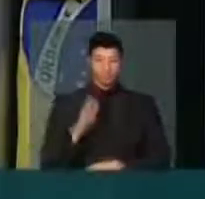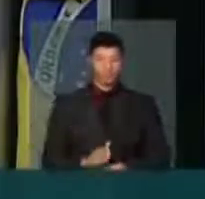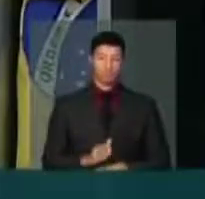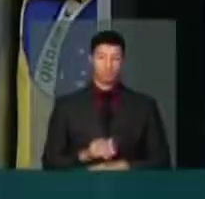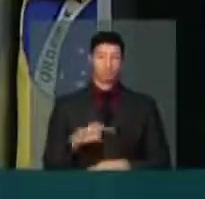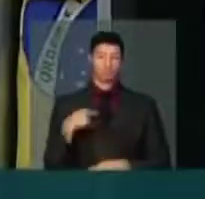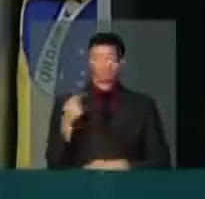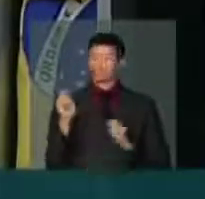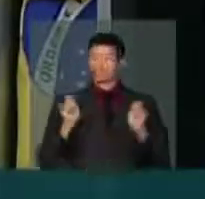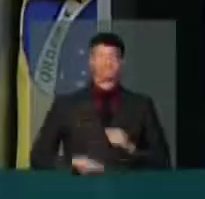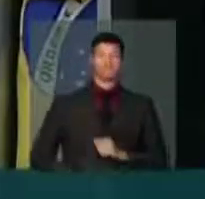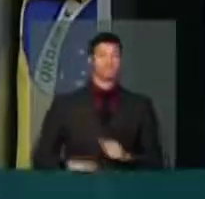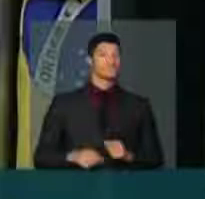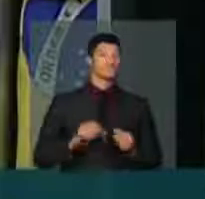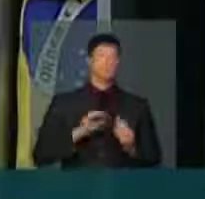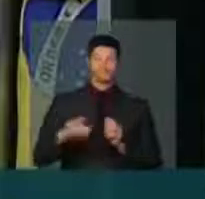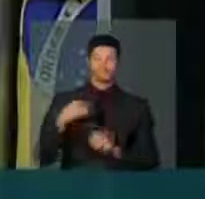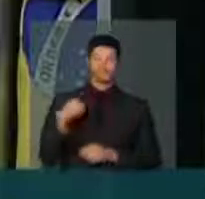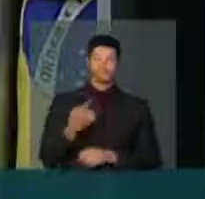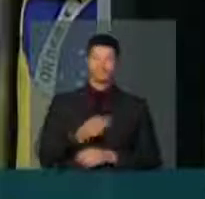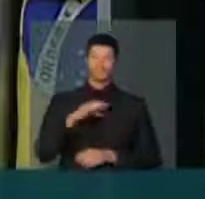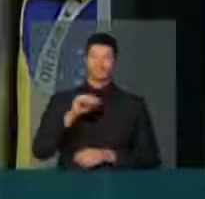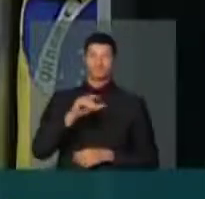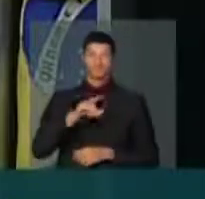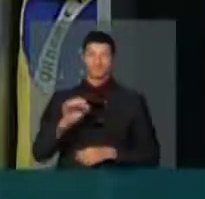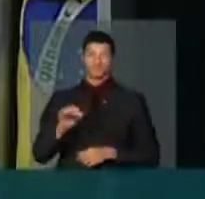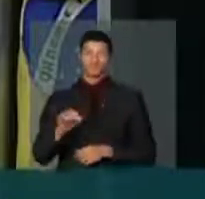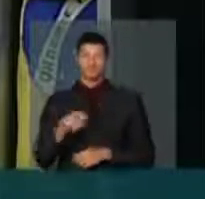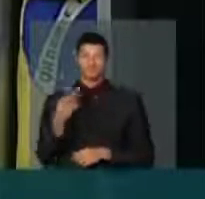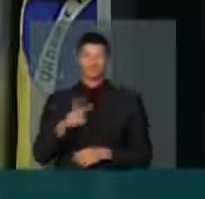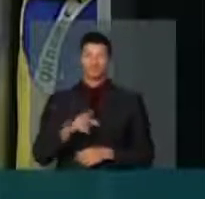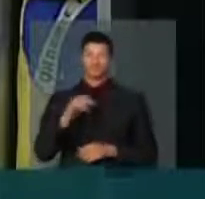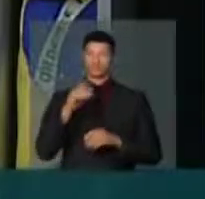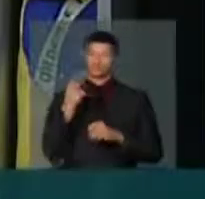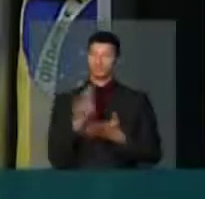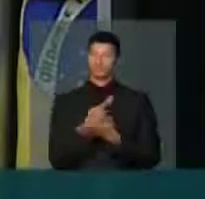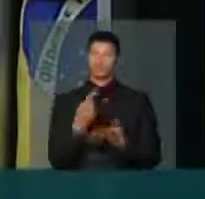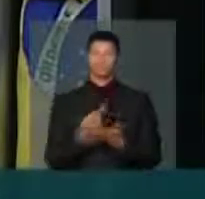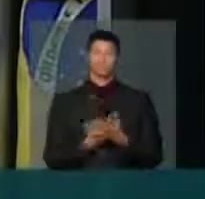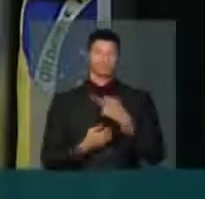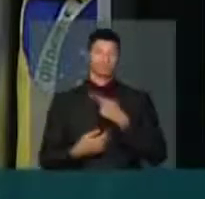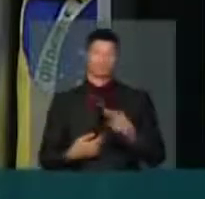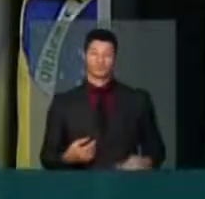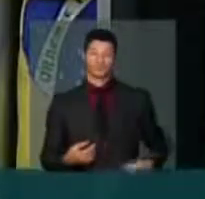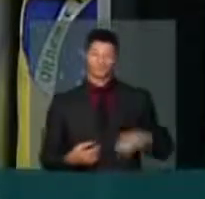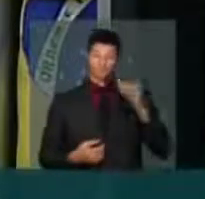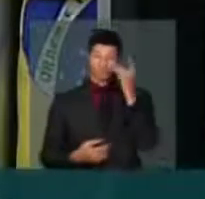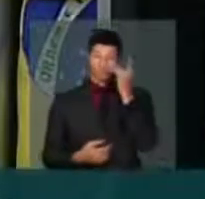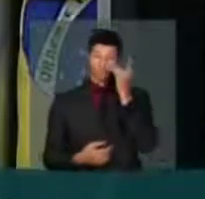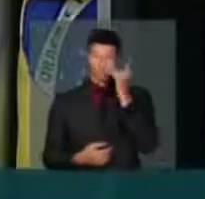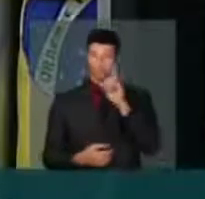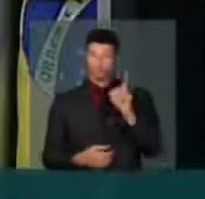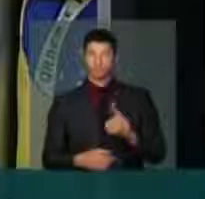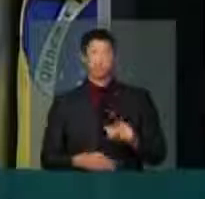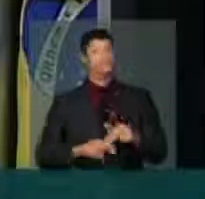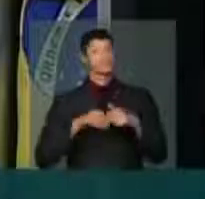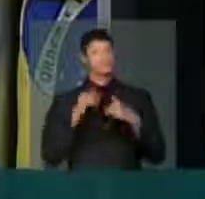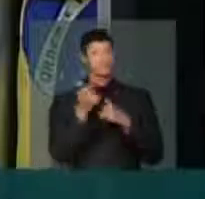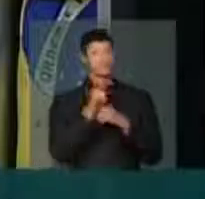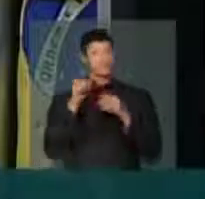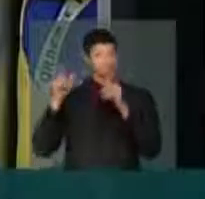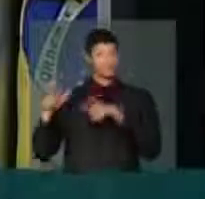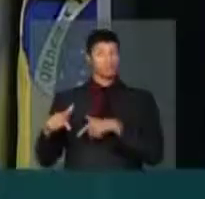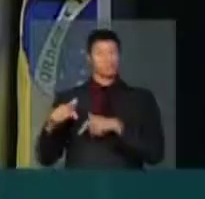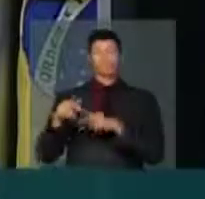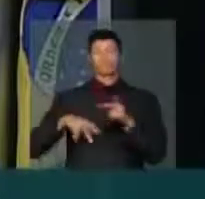Não adianta jogar no nosso colo os seus erros, presidente Dilma. Por outro lado,